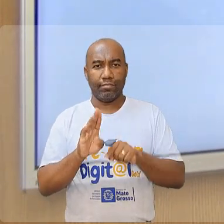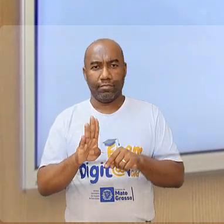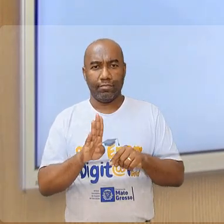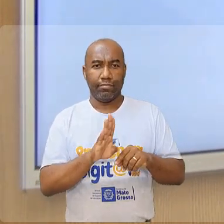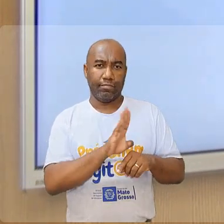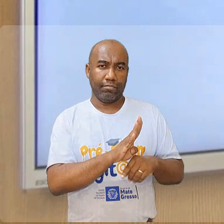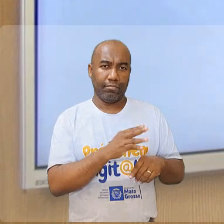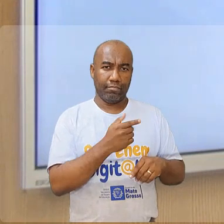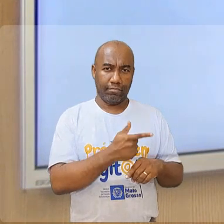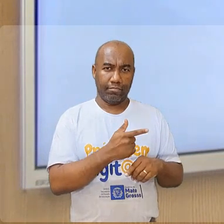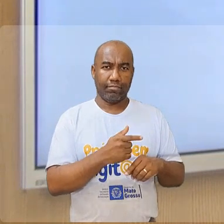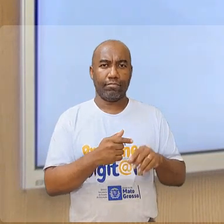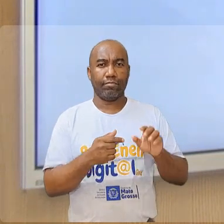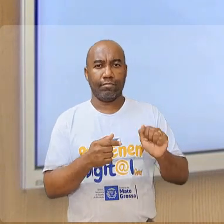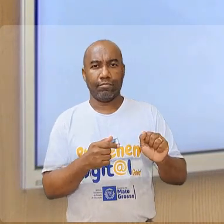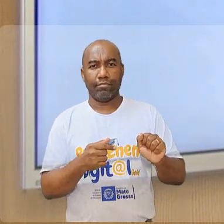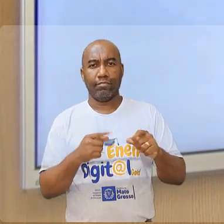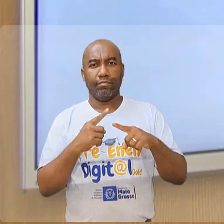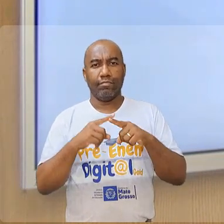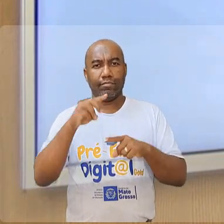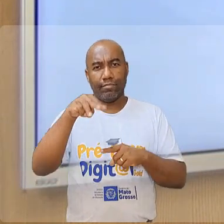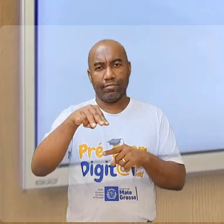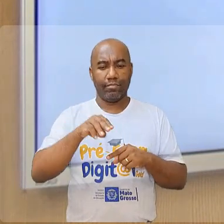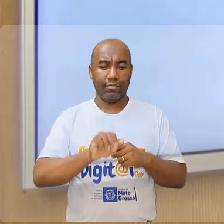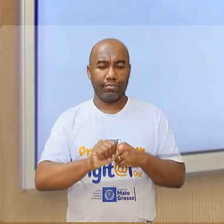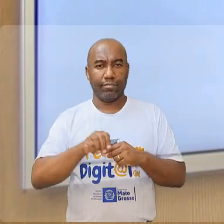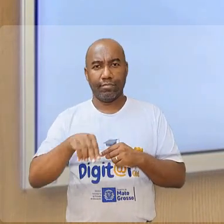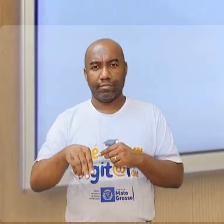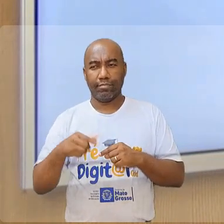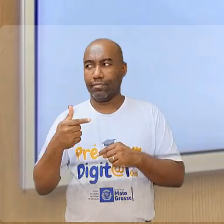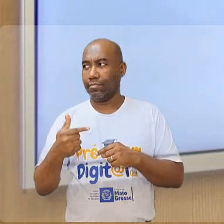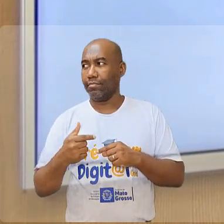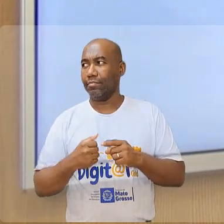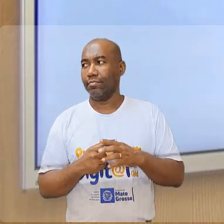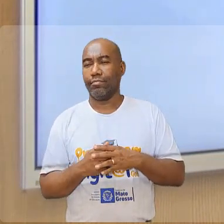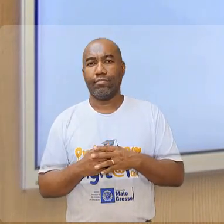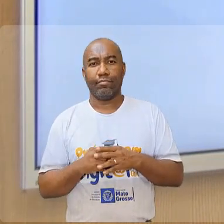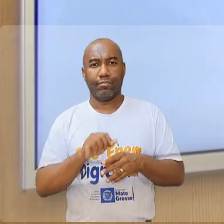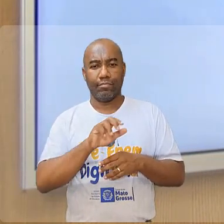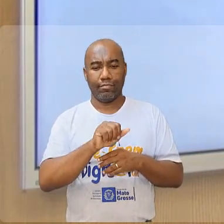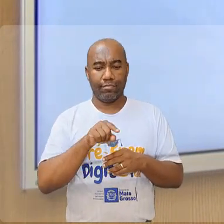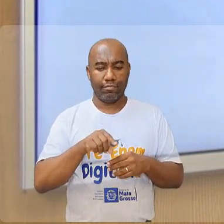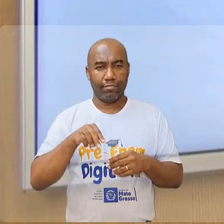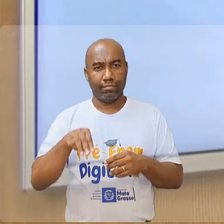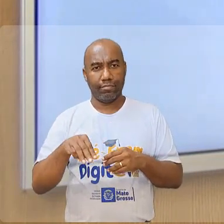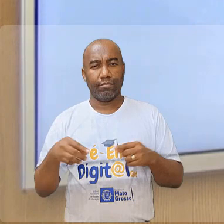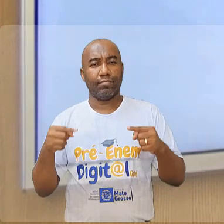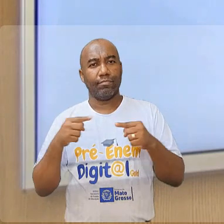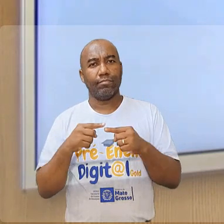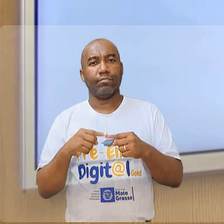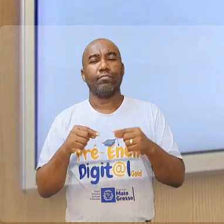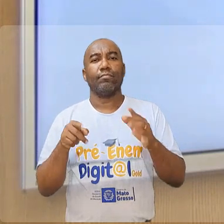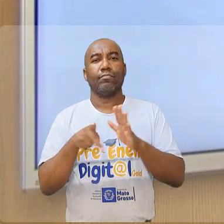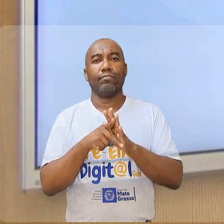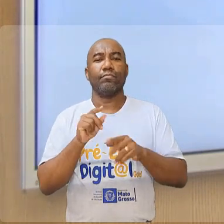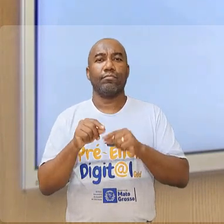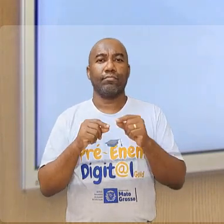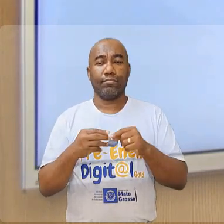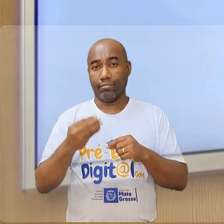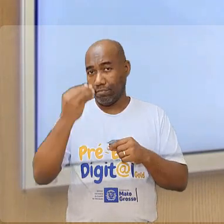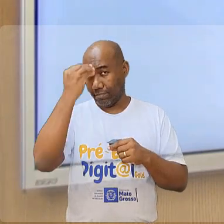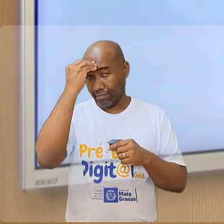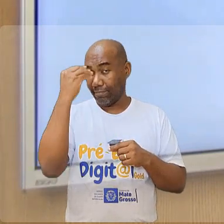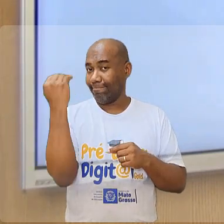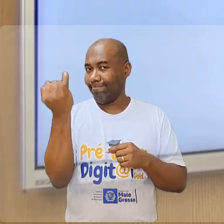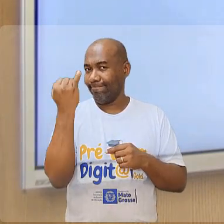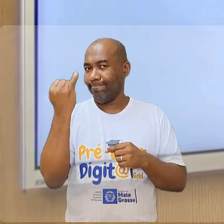é meu quadrado e a vezes o m a m essa uma relação uma relação métrica do triângulo retângulo é bom